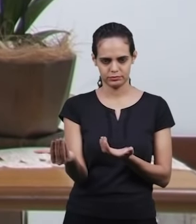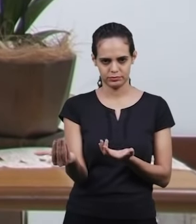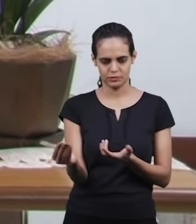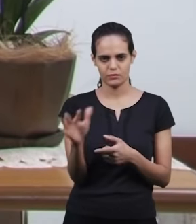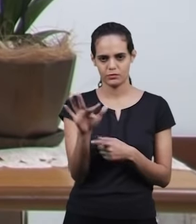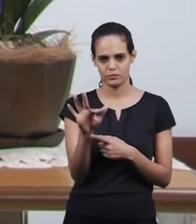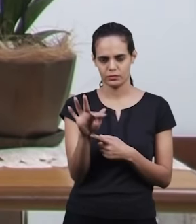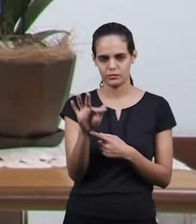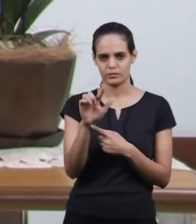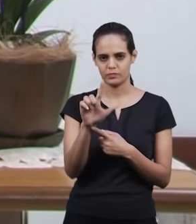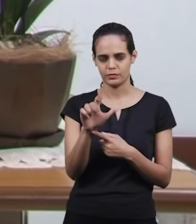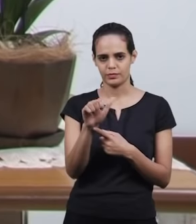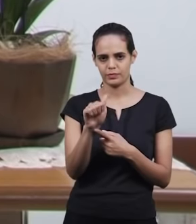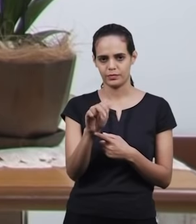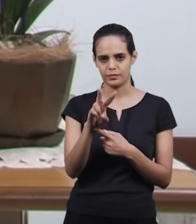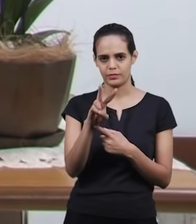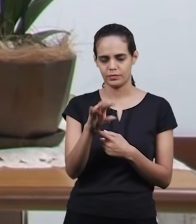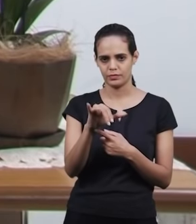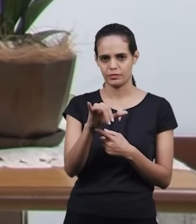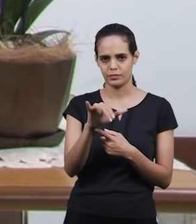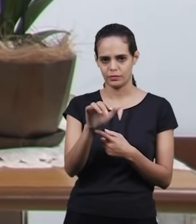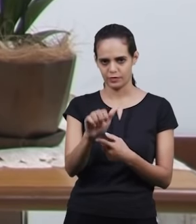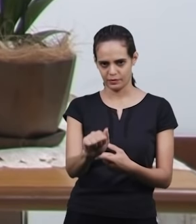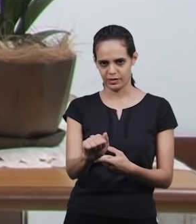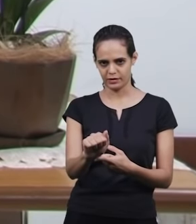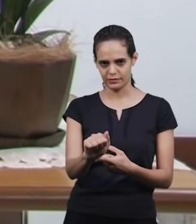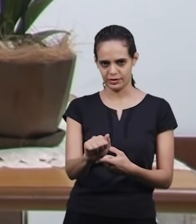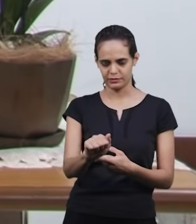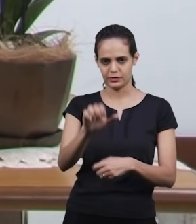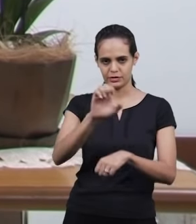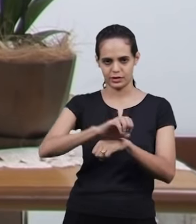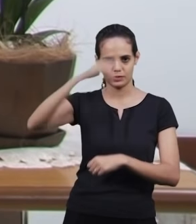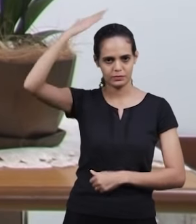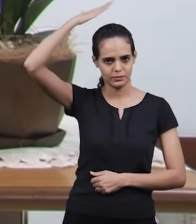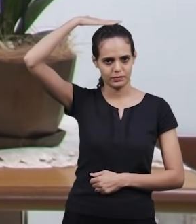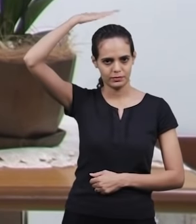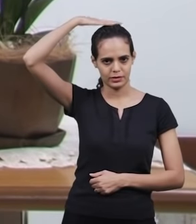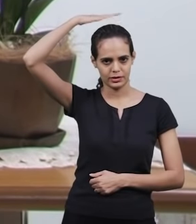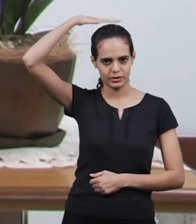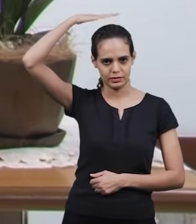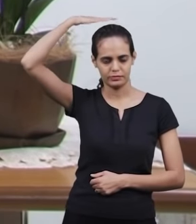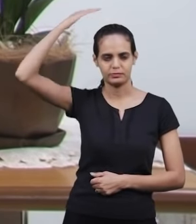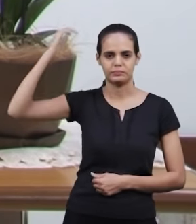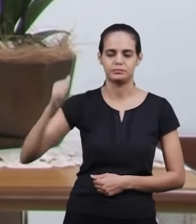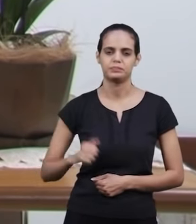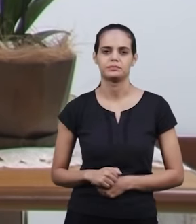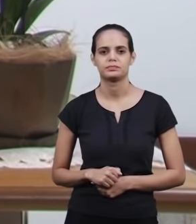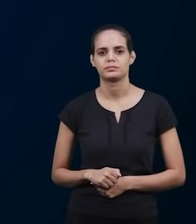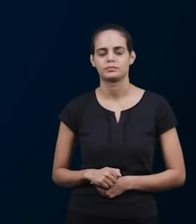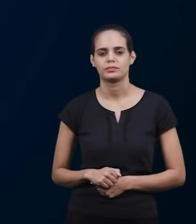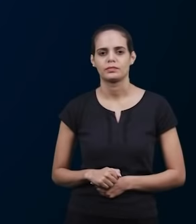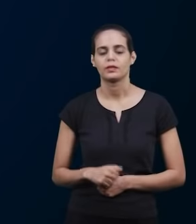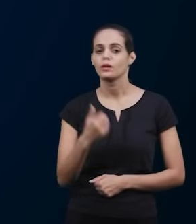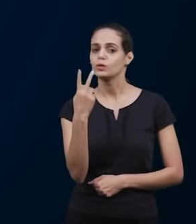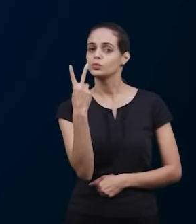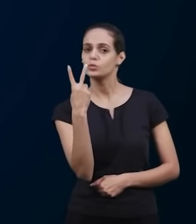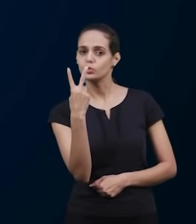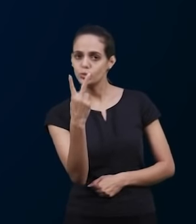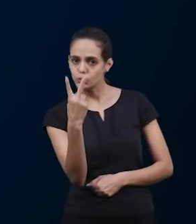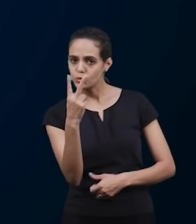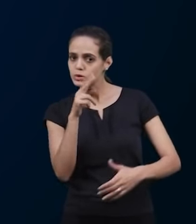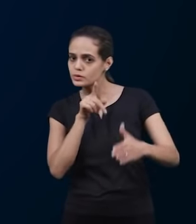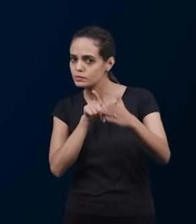a nossa irmã Flávia Meireles, de Curitiba, Paraná. Vamos ouvir atentamente. Foram